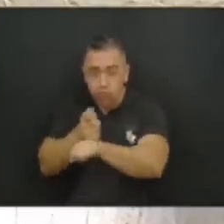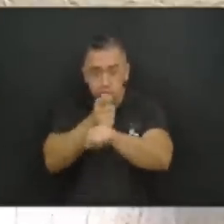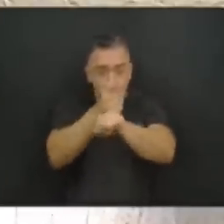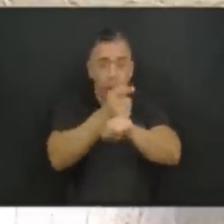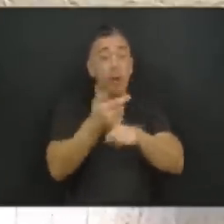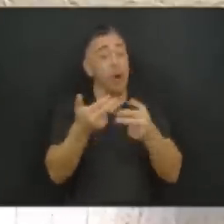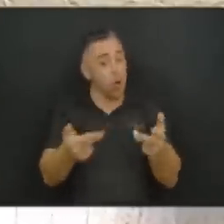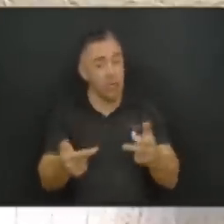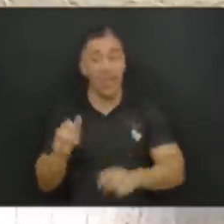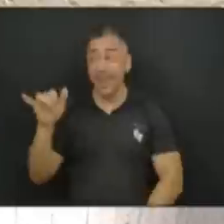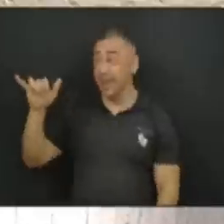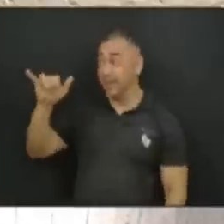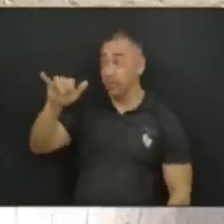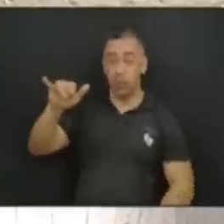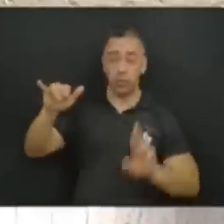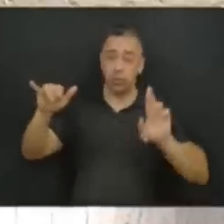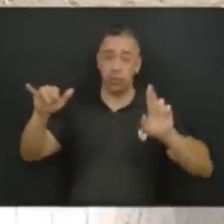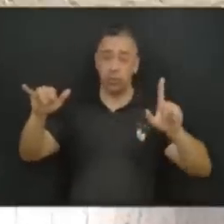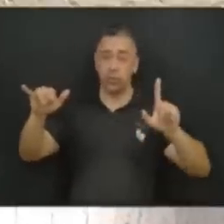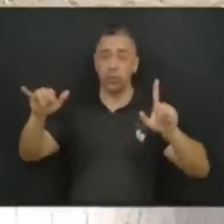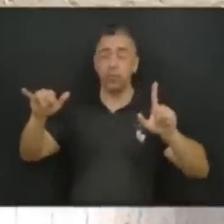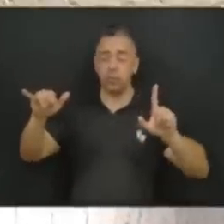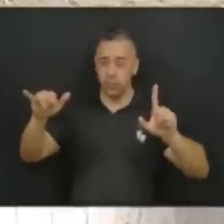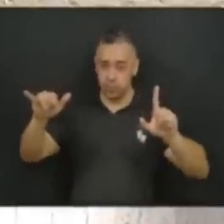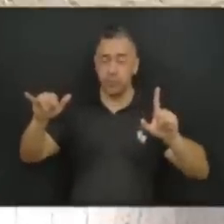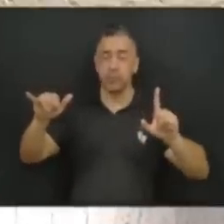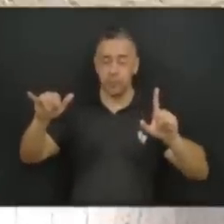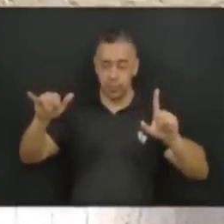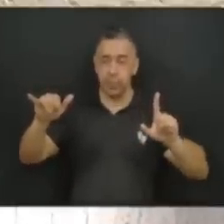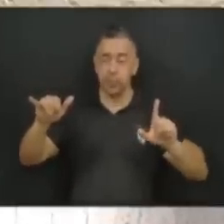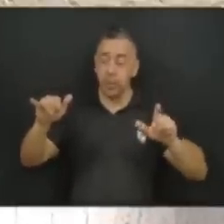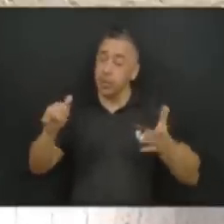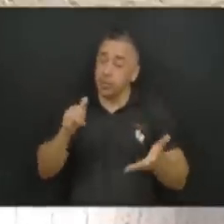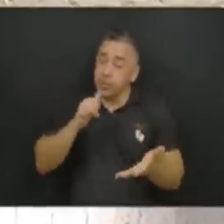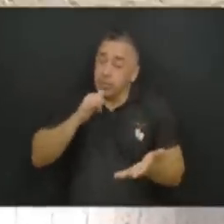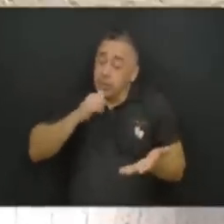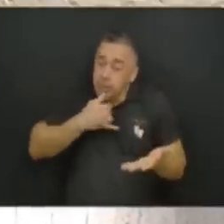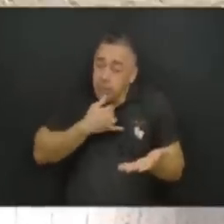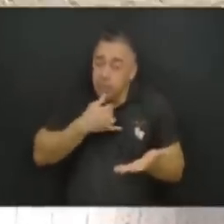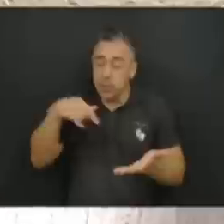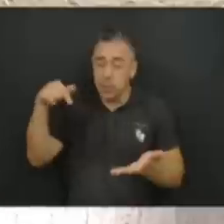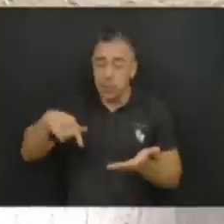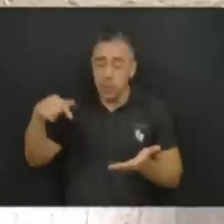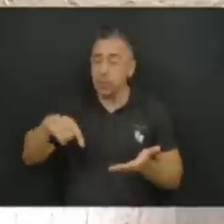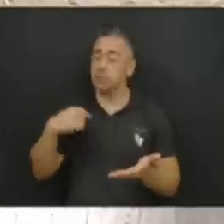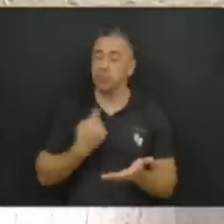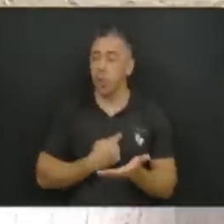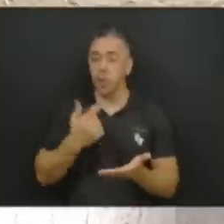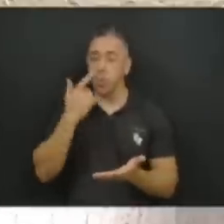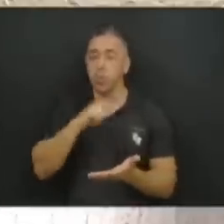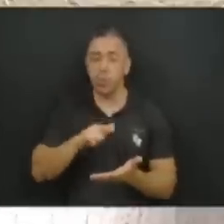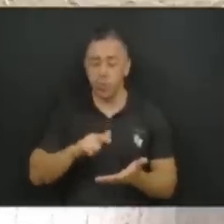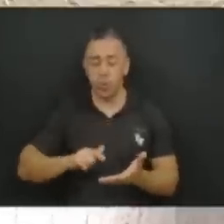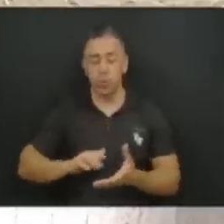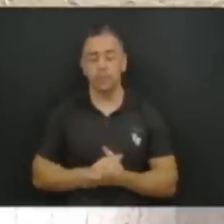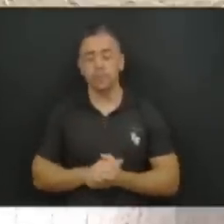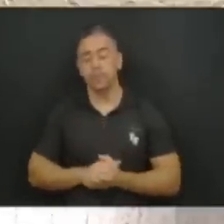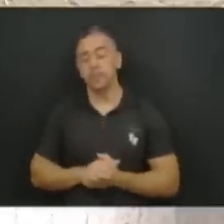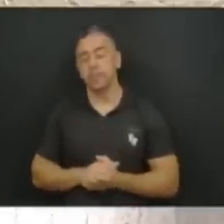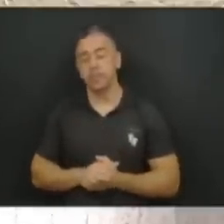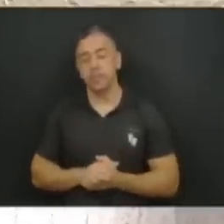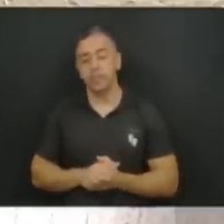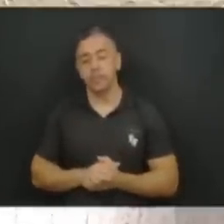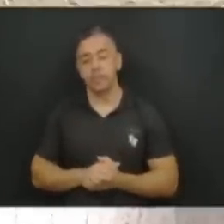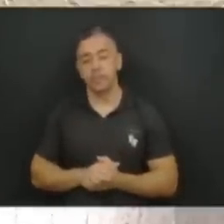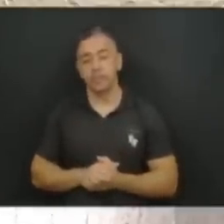operações aéreas é outra Infelizmente seu presidente aqui nós não nós não conseguimos aí um êxito